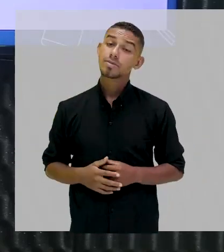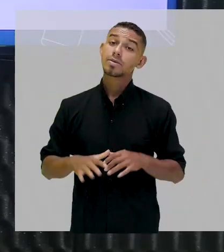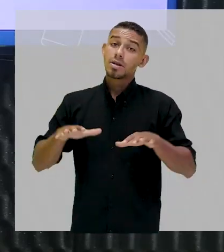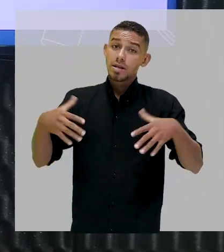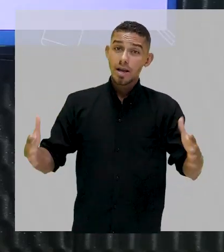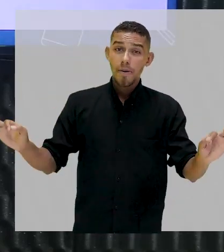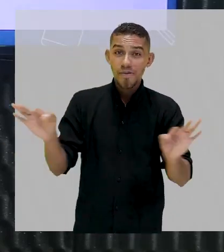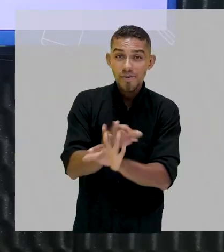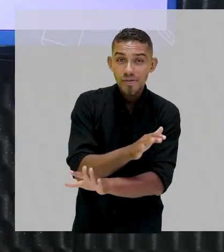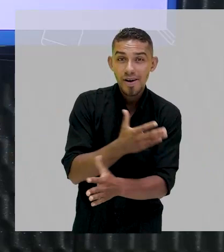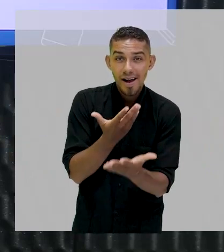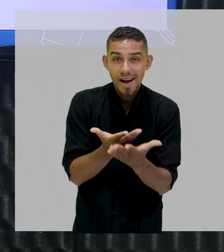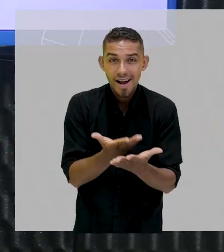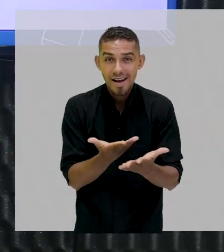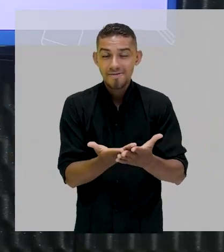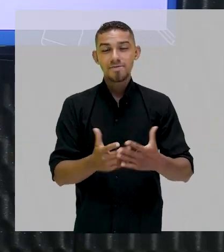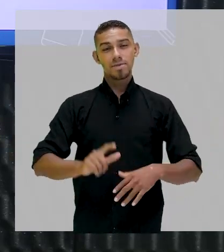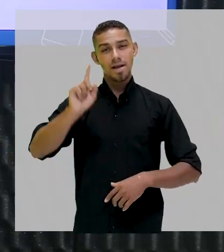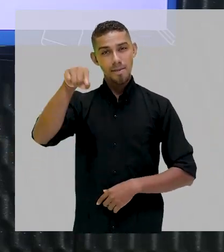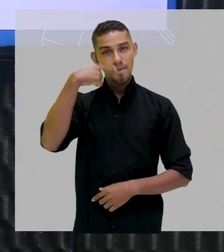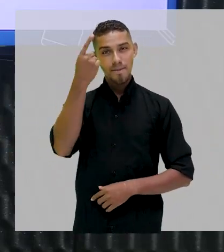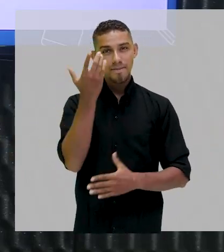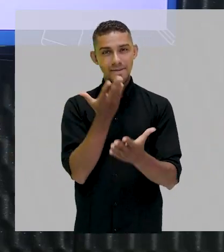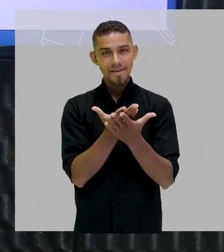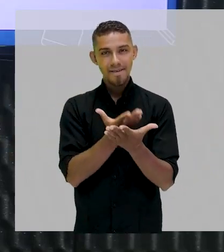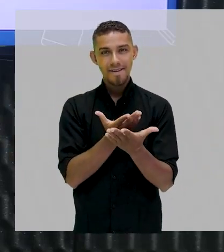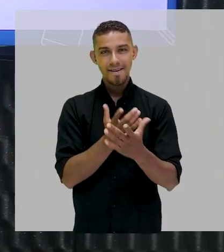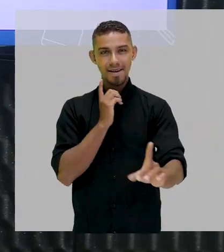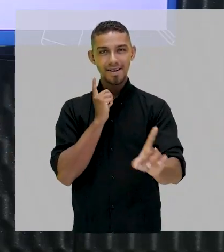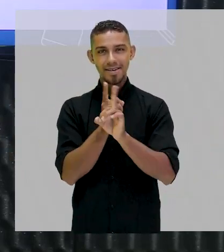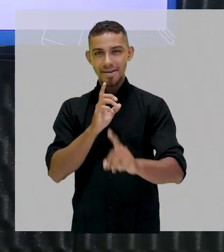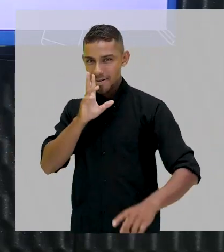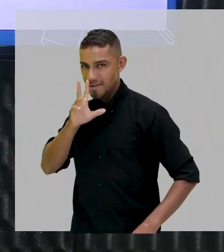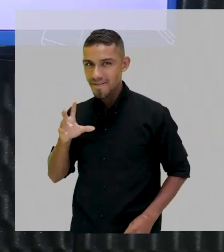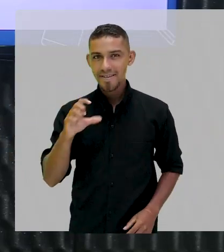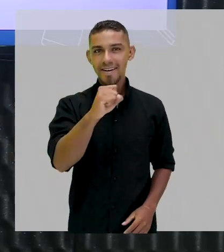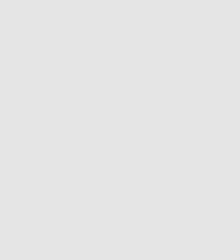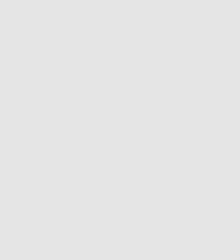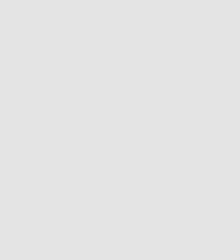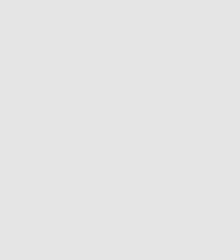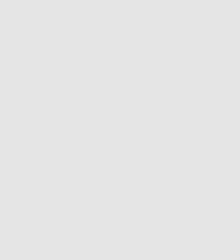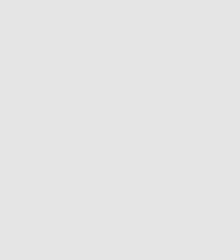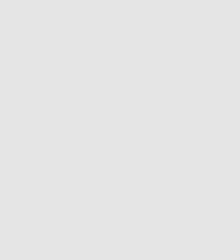Então, galerinha, eu vou ficando por aqui. Até a nossa próxima aula. Vamos para cima, hein?